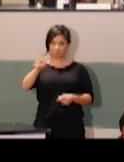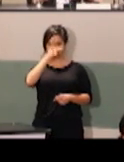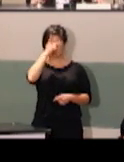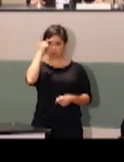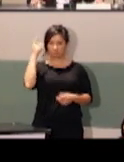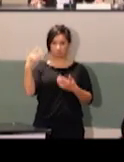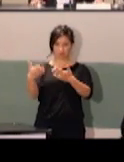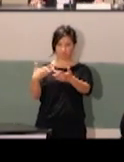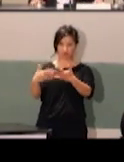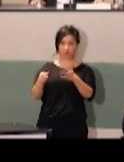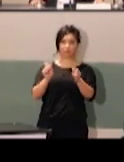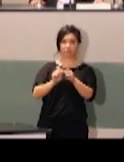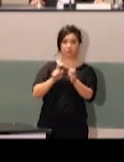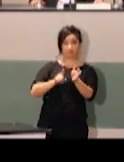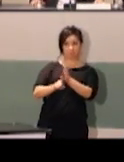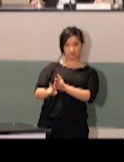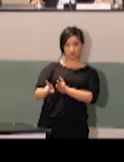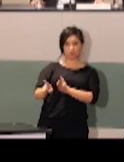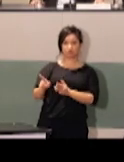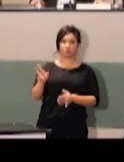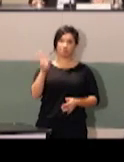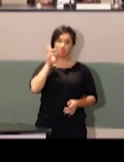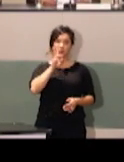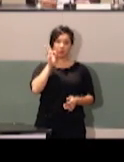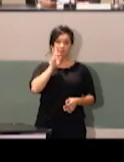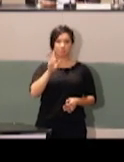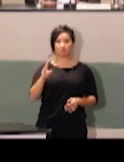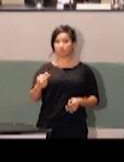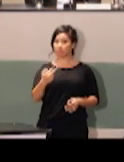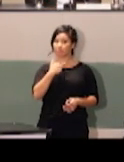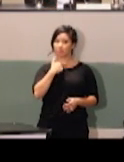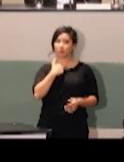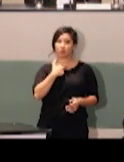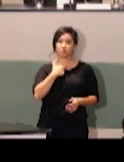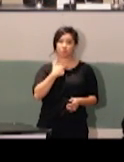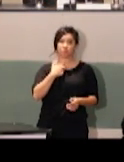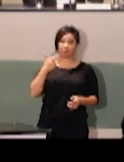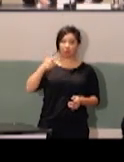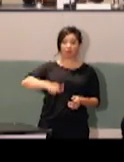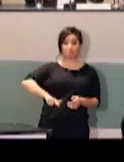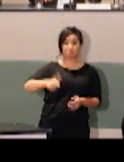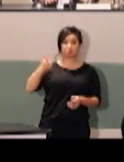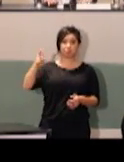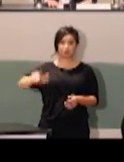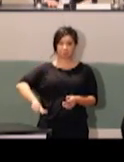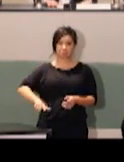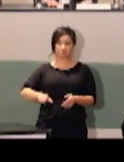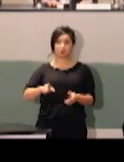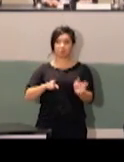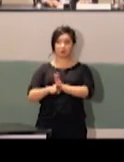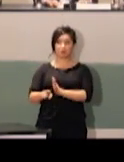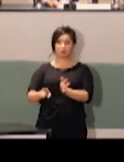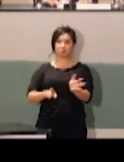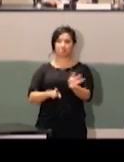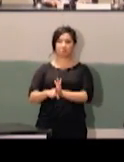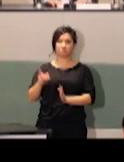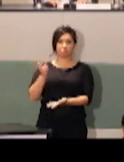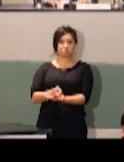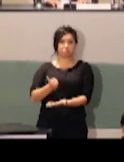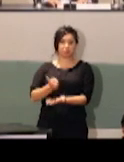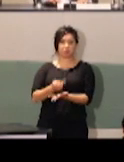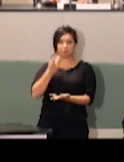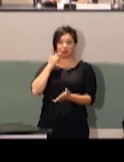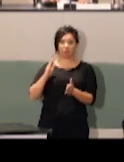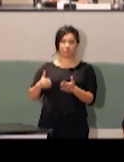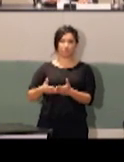que não pode repetir o mesmo candidato, para não polarizar as discussões. Por favor, candidato Hollenberg, o